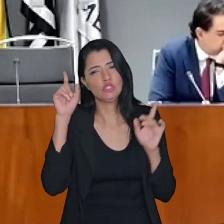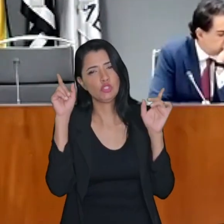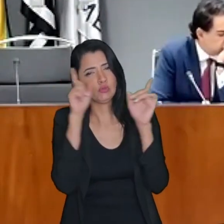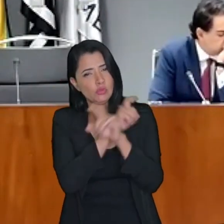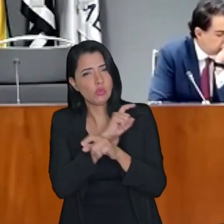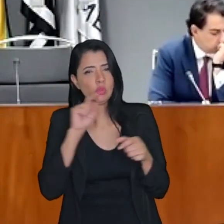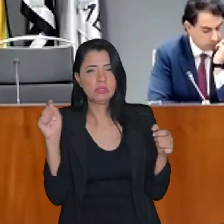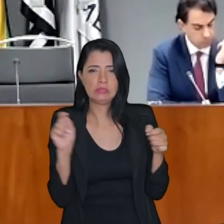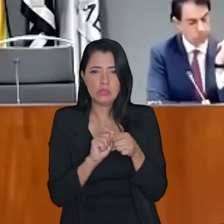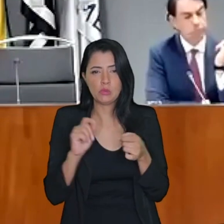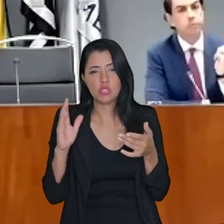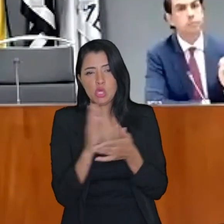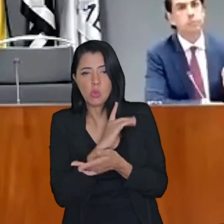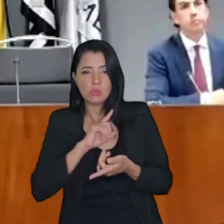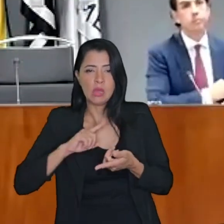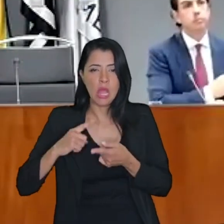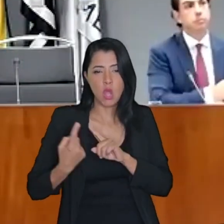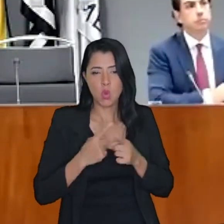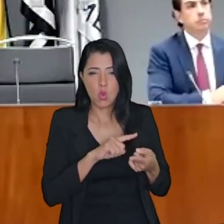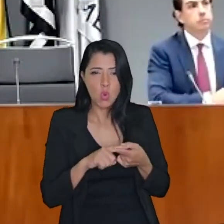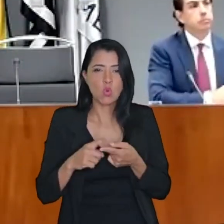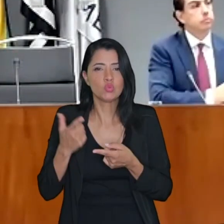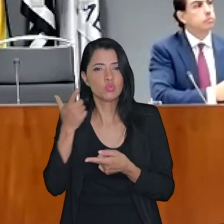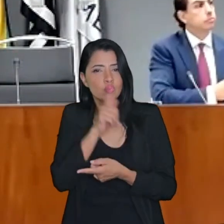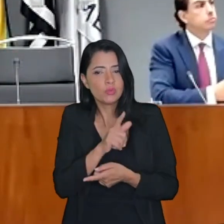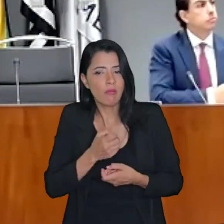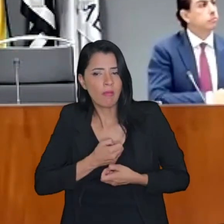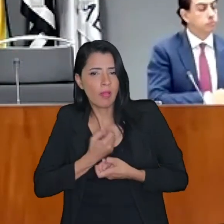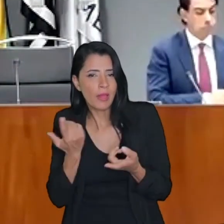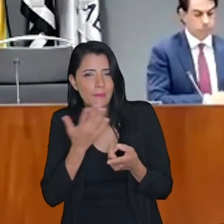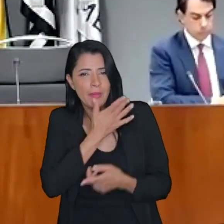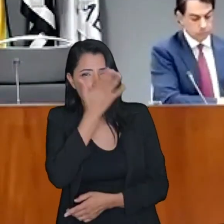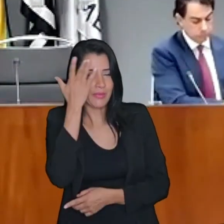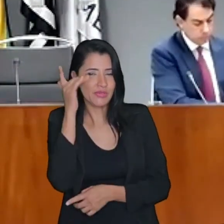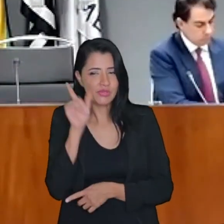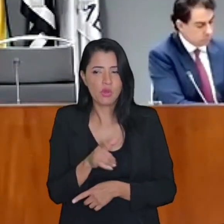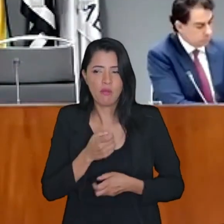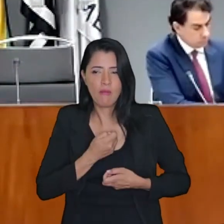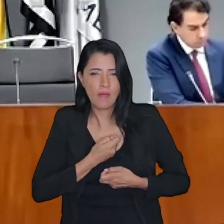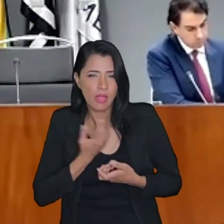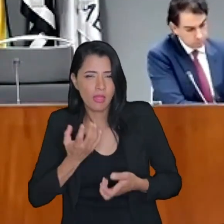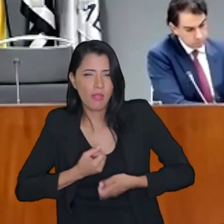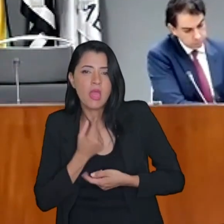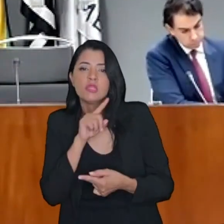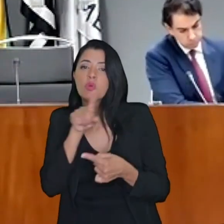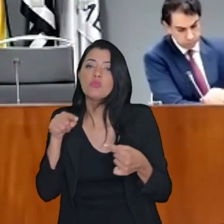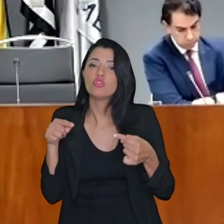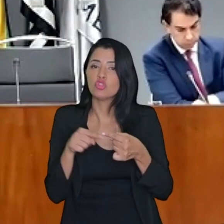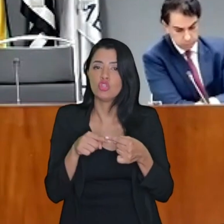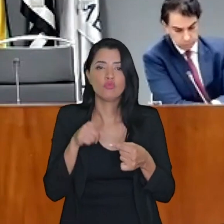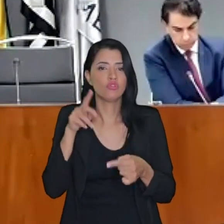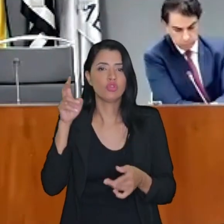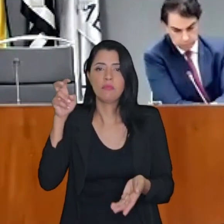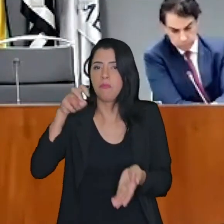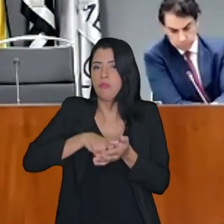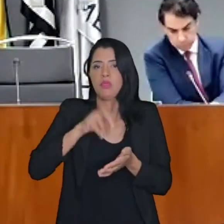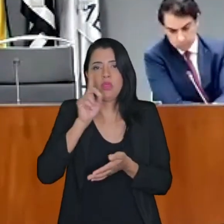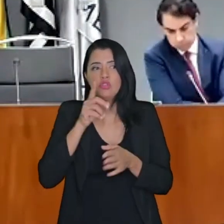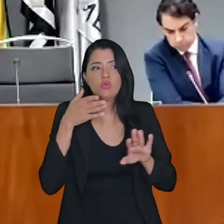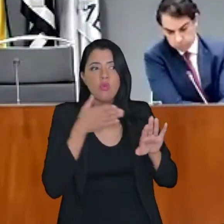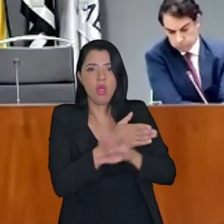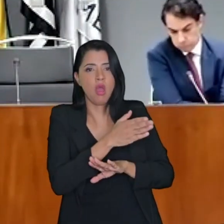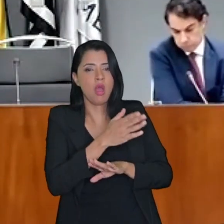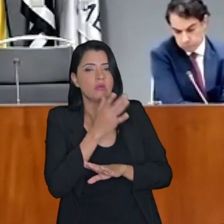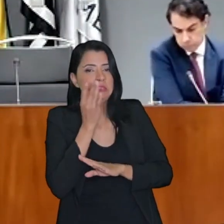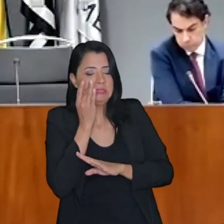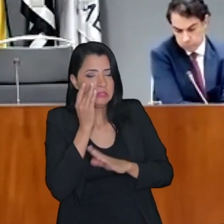a realização de alguns acordos, porque, evidentemente, o sujeito que colabora, ele tem a pretensão de não cumprir pena no estabelecimento